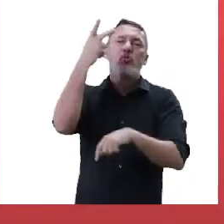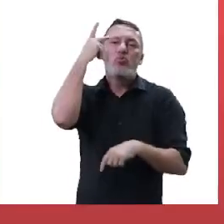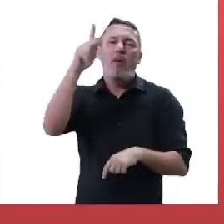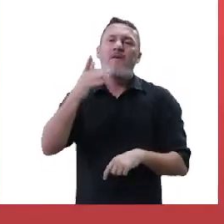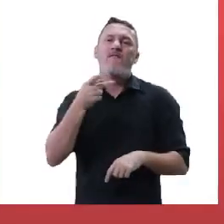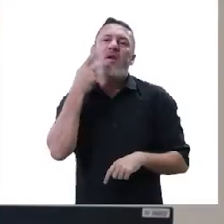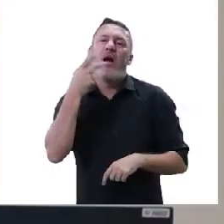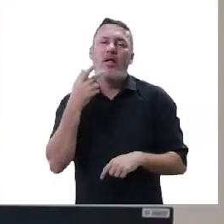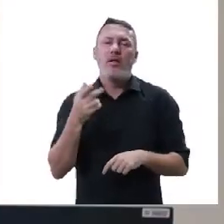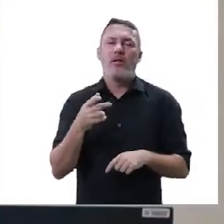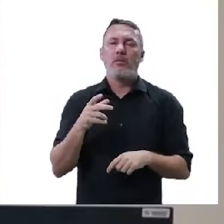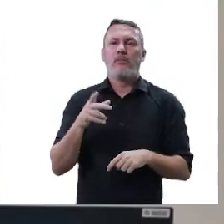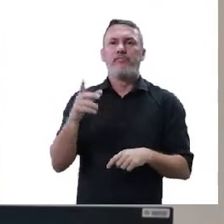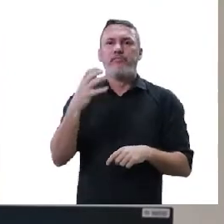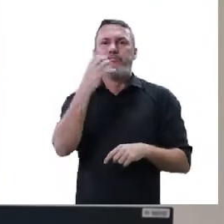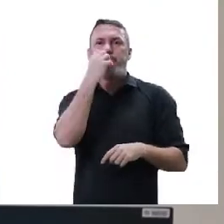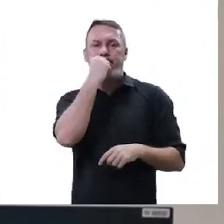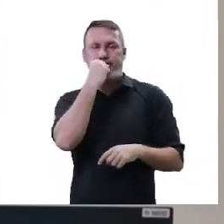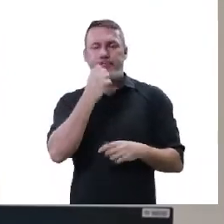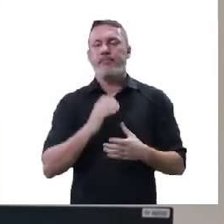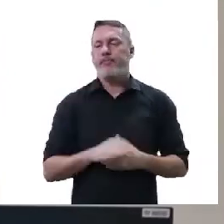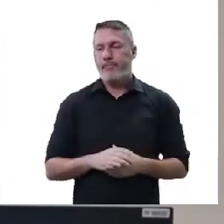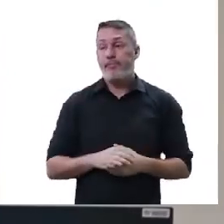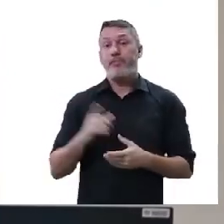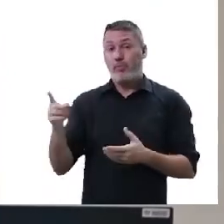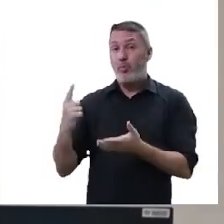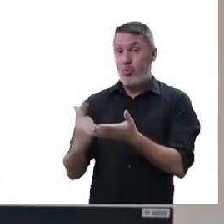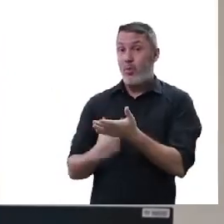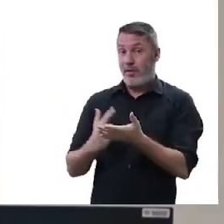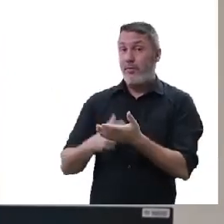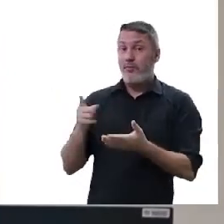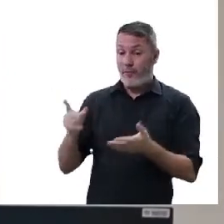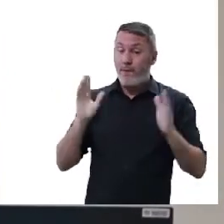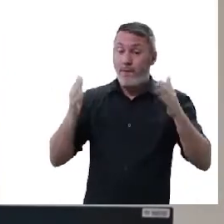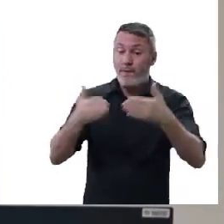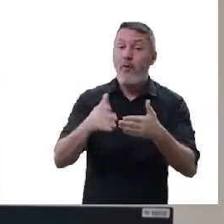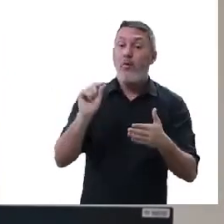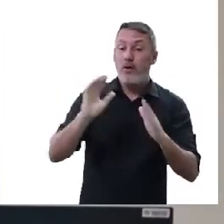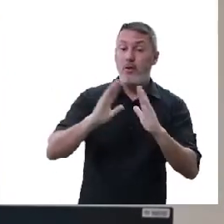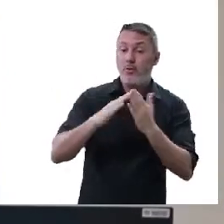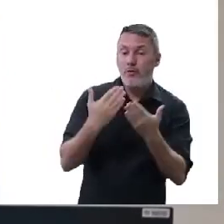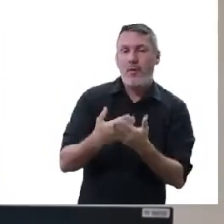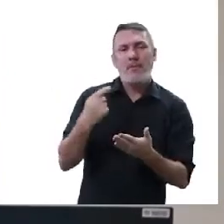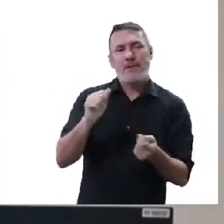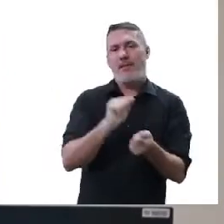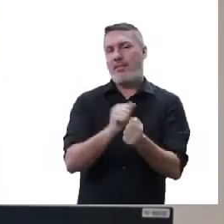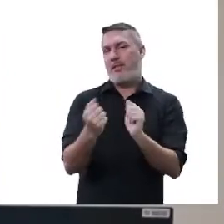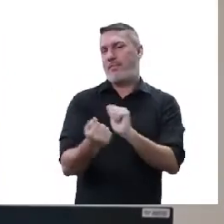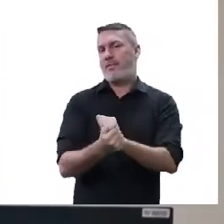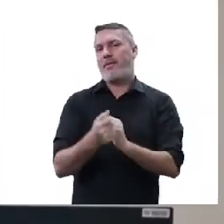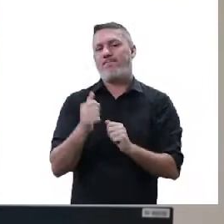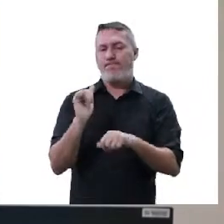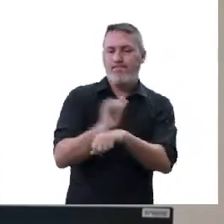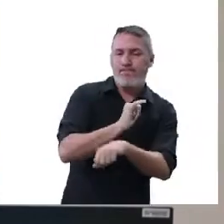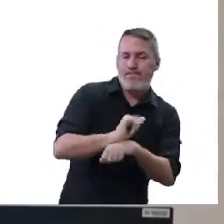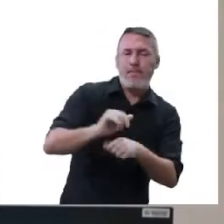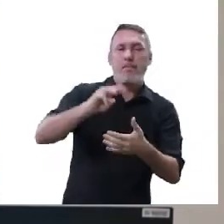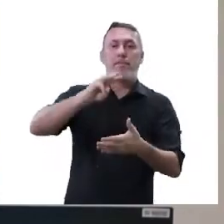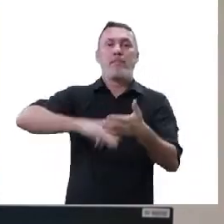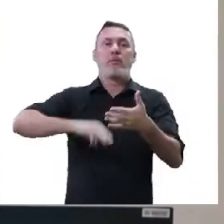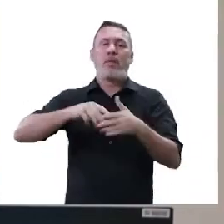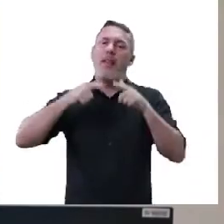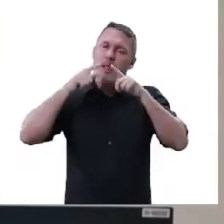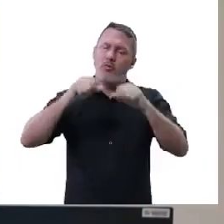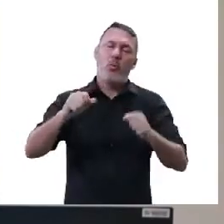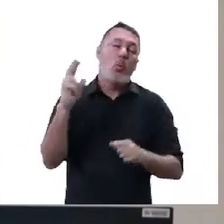Preconceito linguístico. Ok, meu aluno? E o livro, ele trabalha sobre o quê? Que a escola precisa fazer uma adequação linguística,